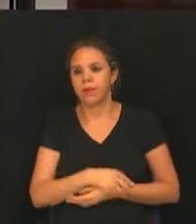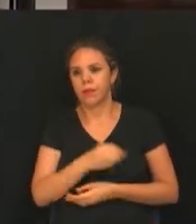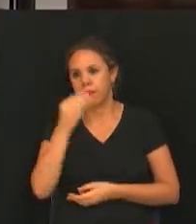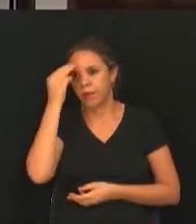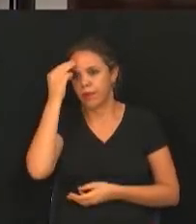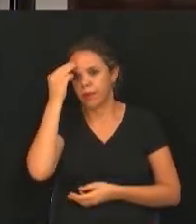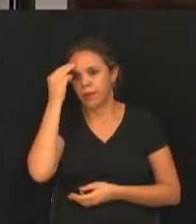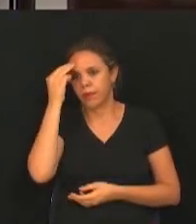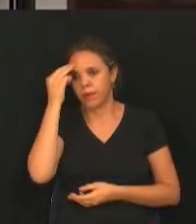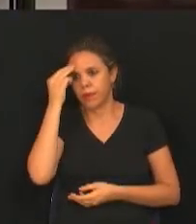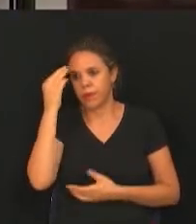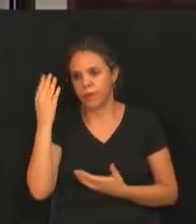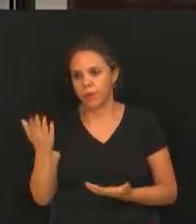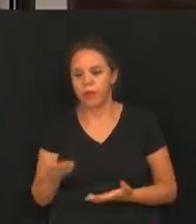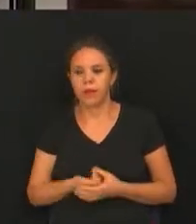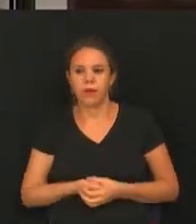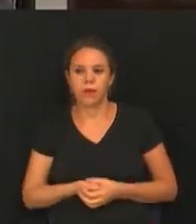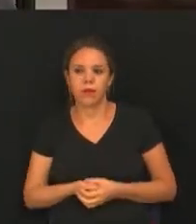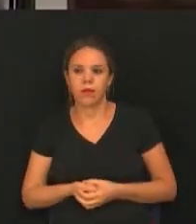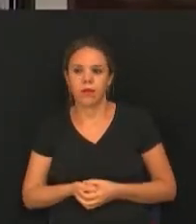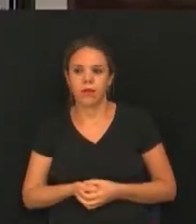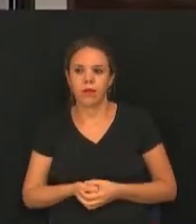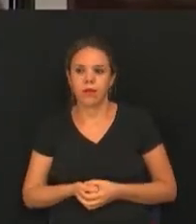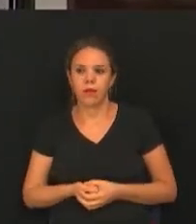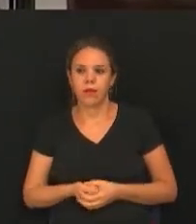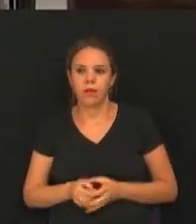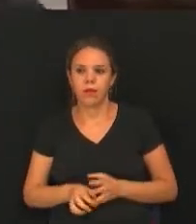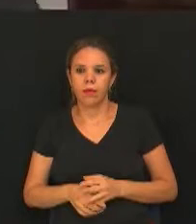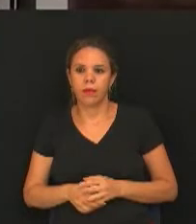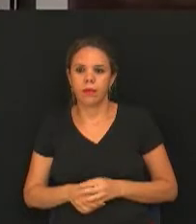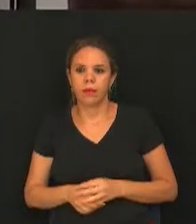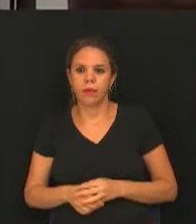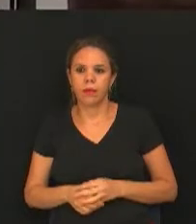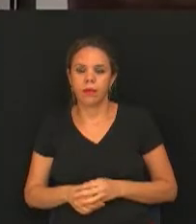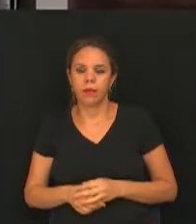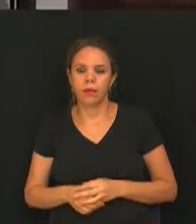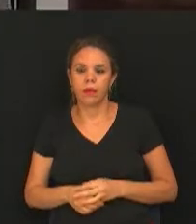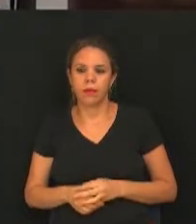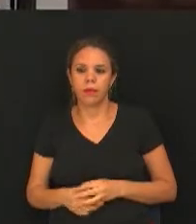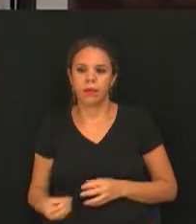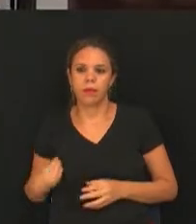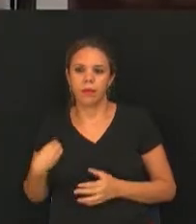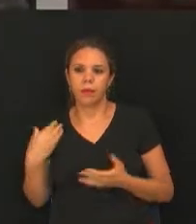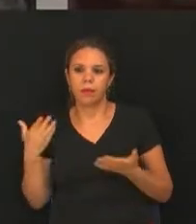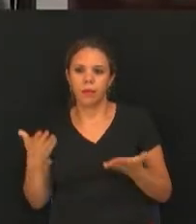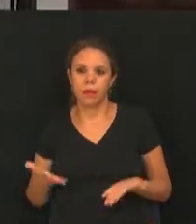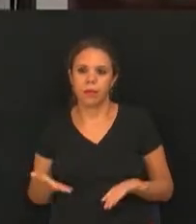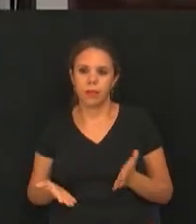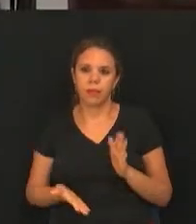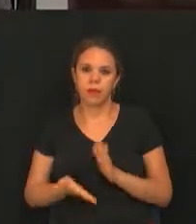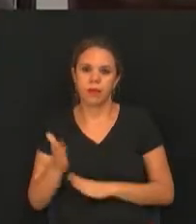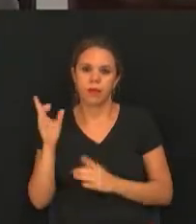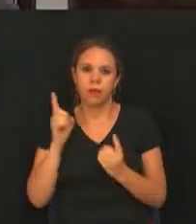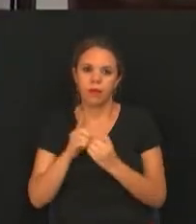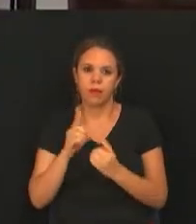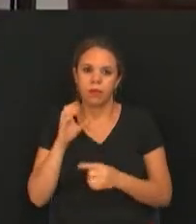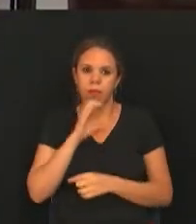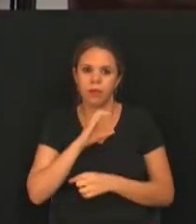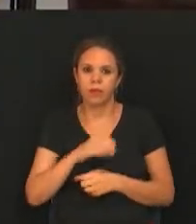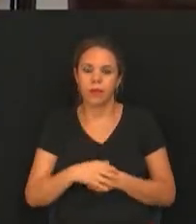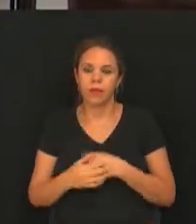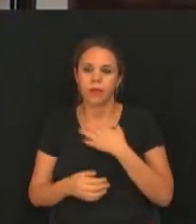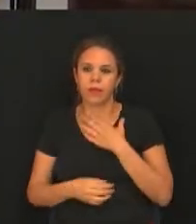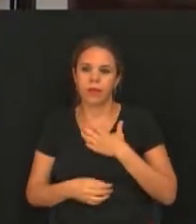né? Praticamente isso que nós estamos saindo para atender a ocorrência,